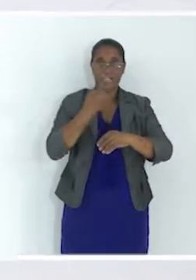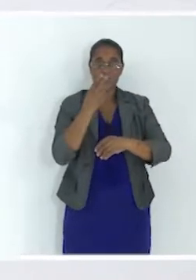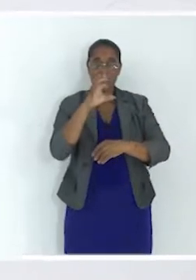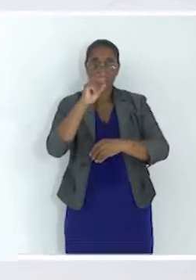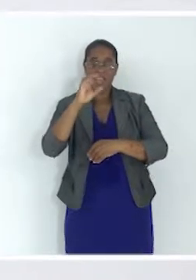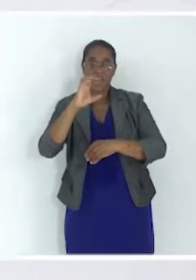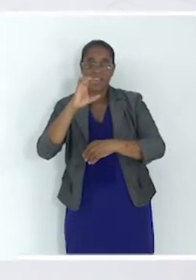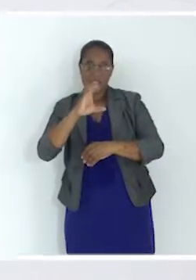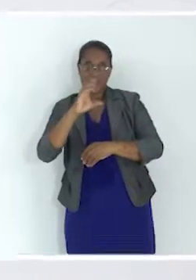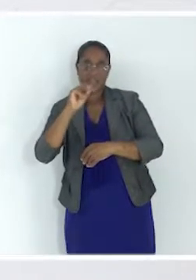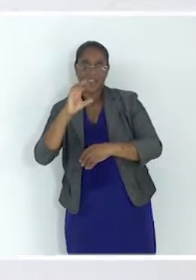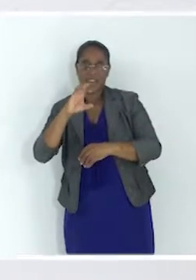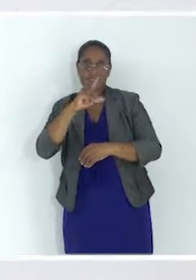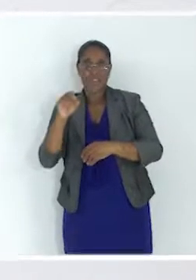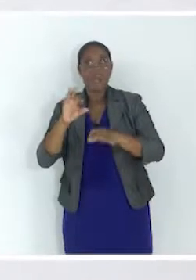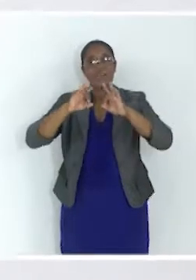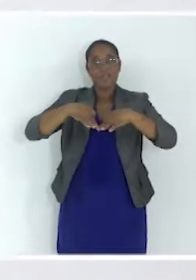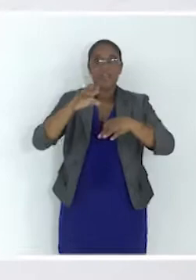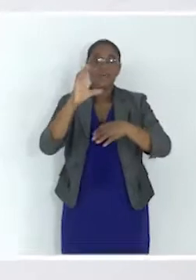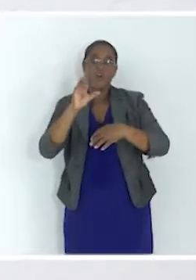palavra a seguir,